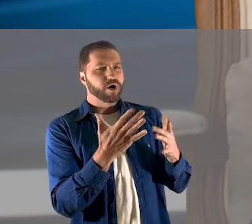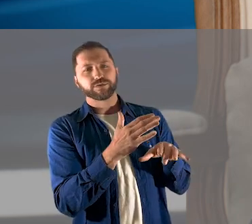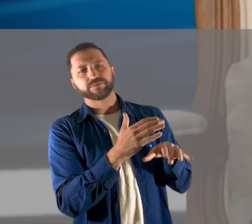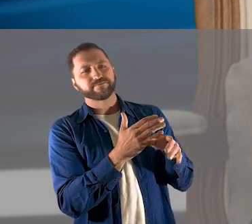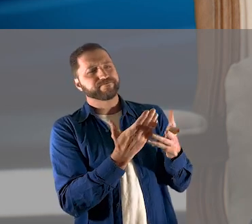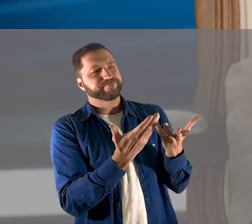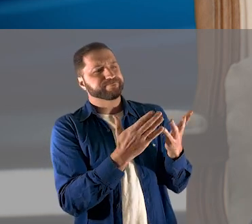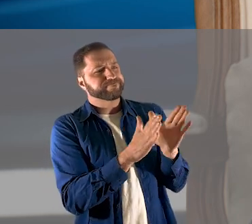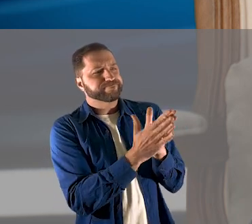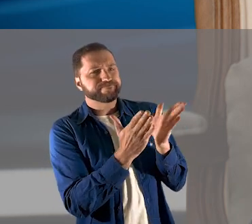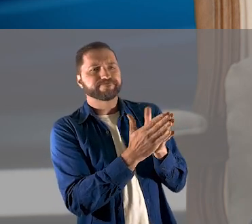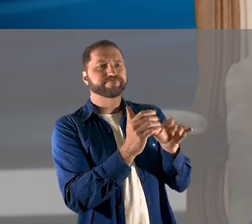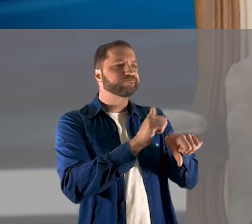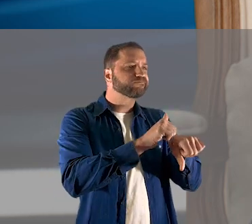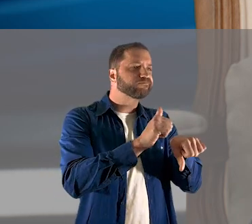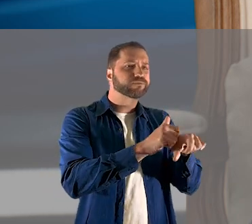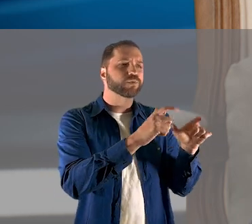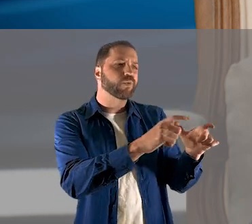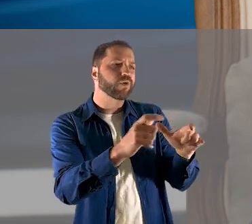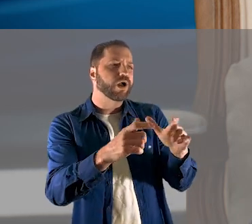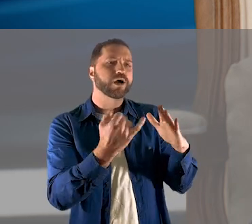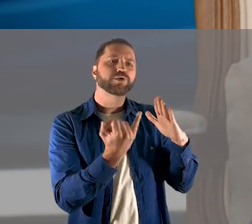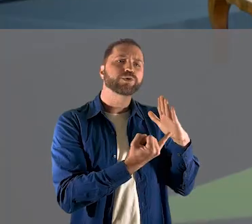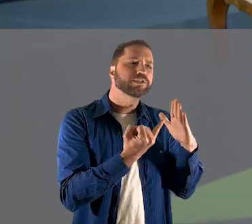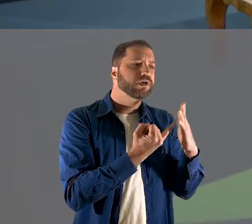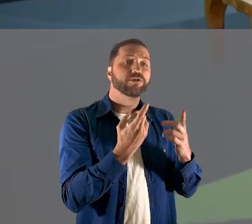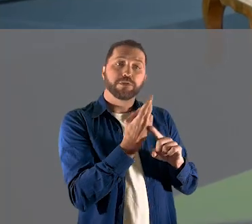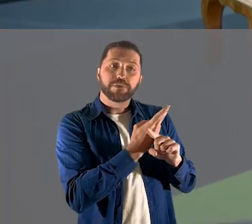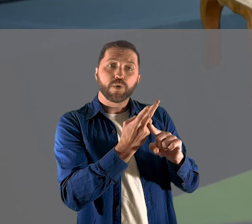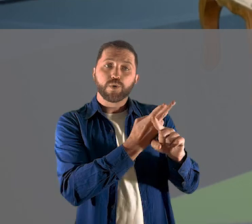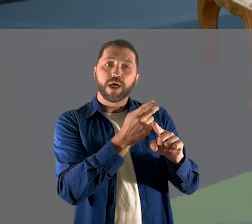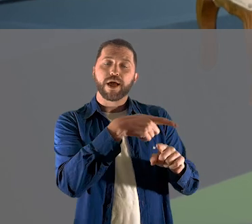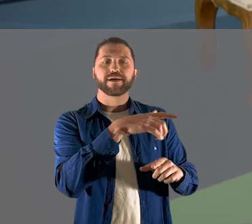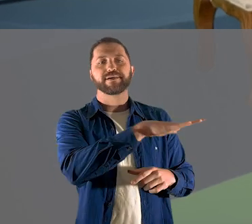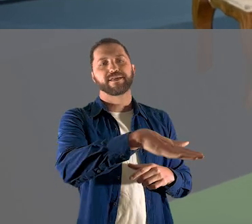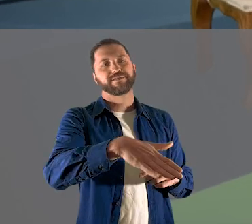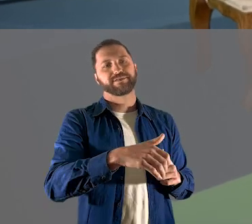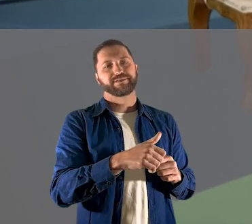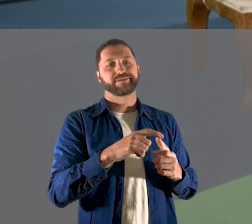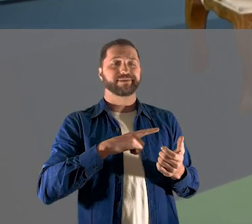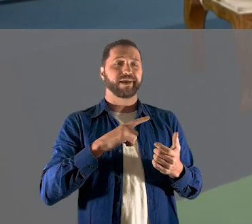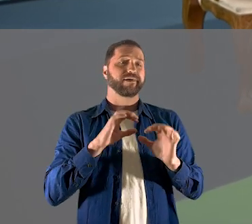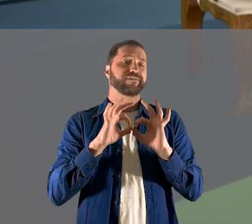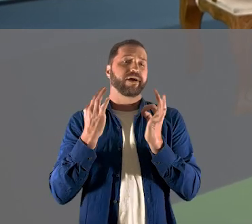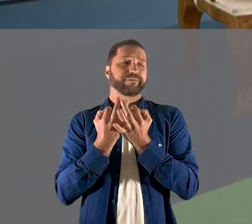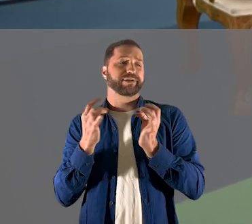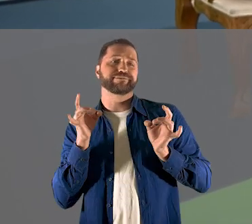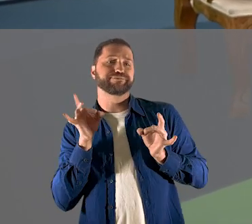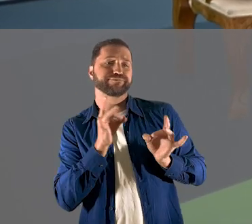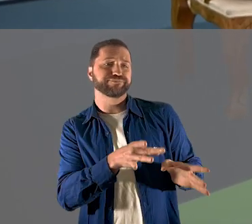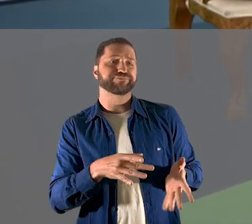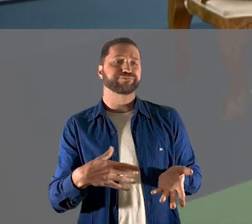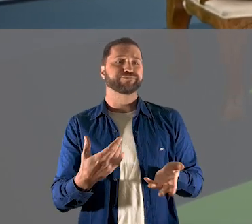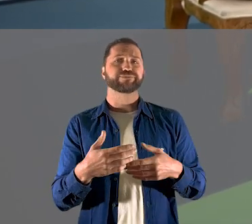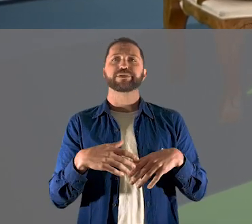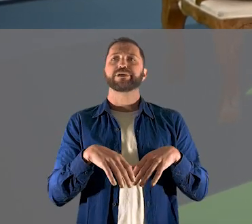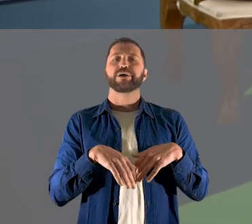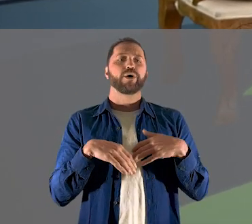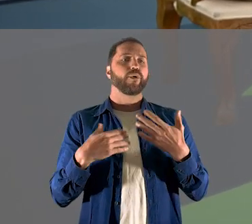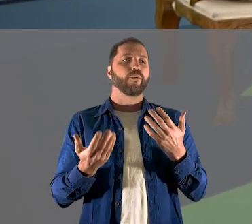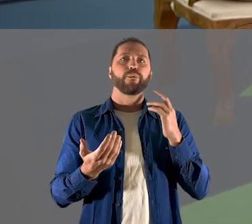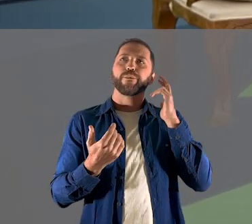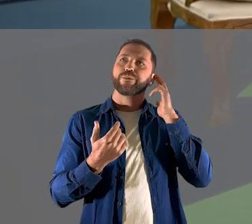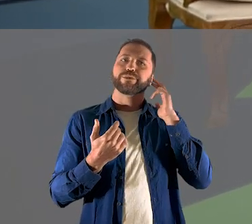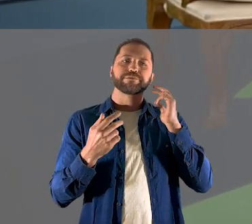instituições que cuidasse de crianças né menores carentes que foram ou abandonados pelos pais ou